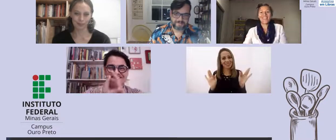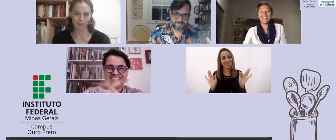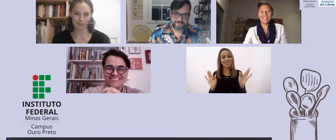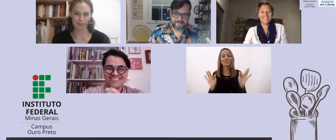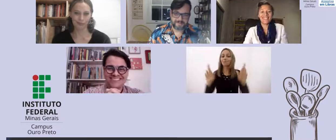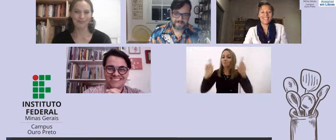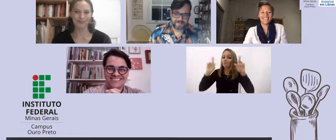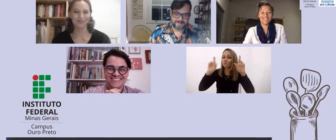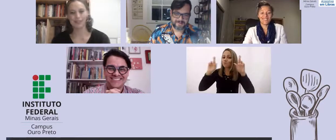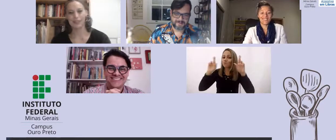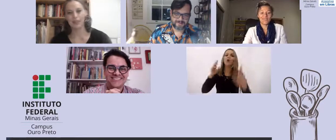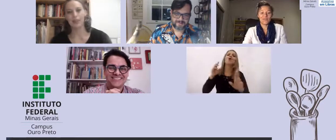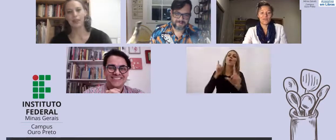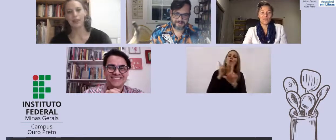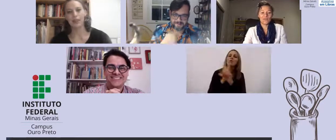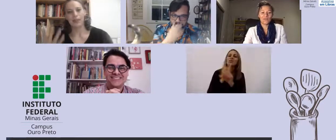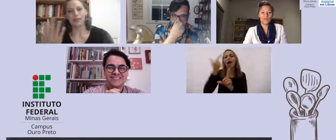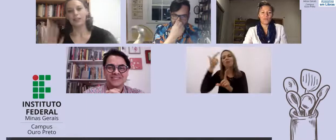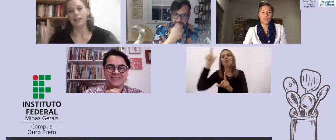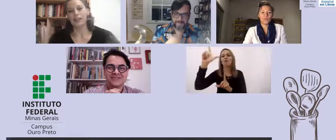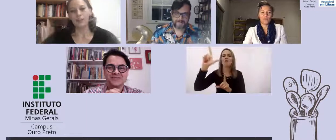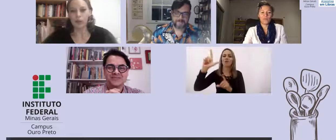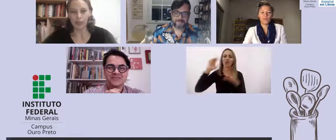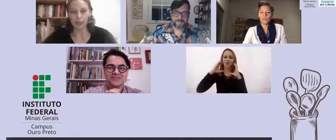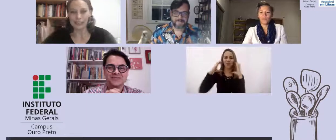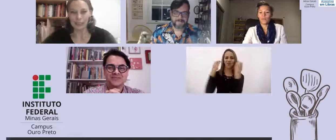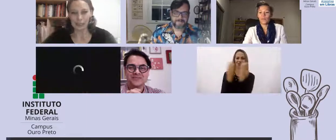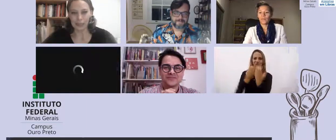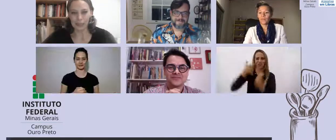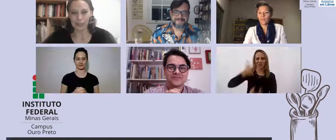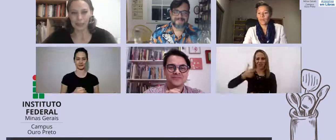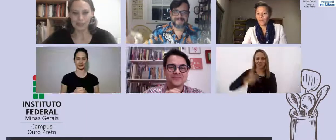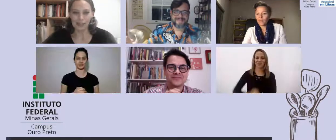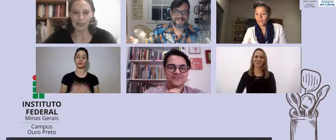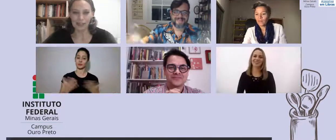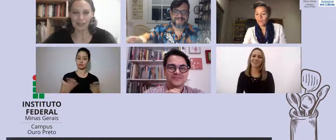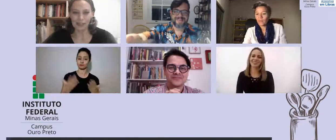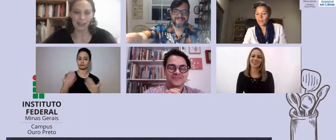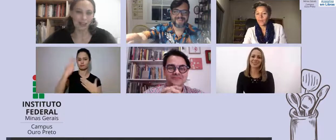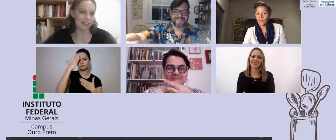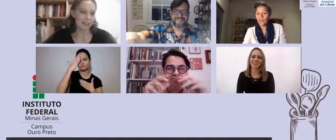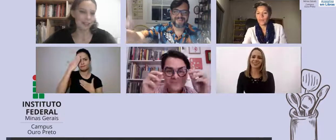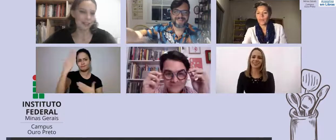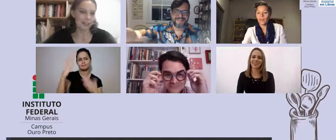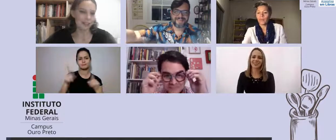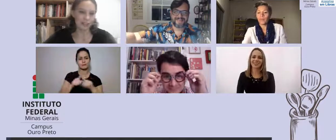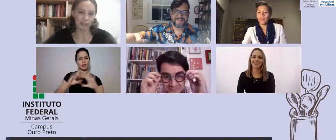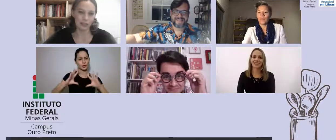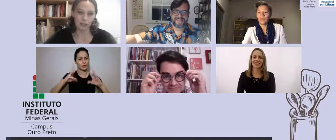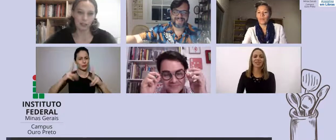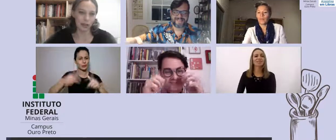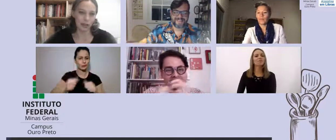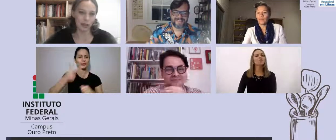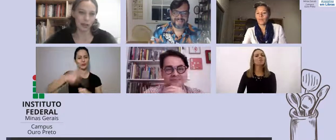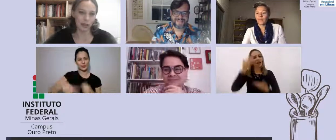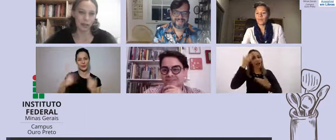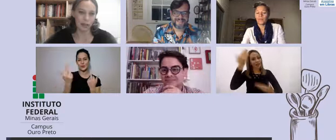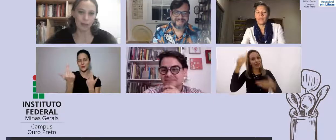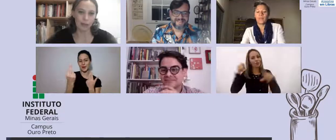Sim. Sim, eu quisiera também agradecer a todos, retomo as palavras de